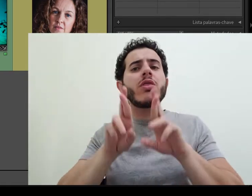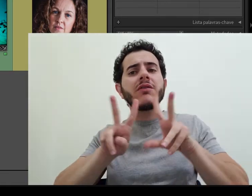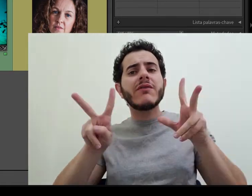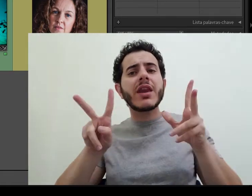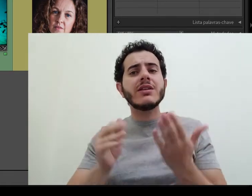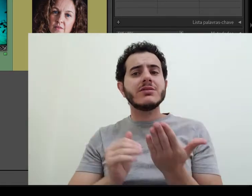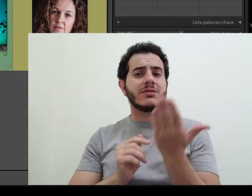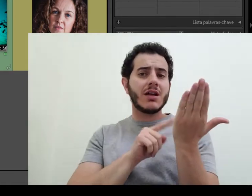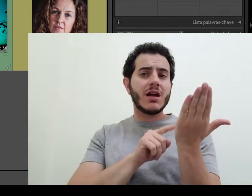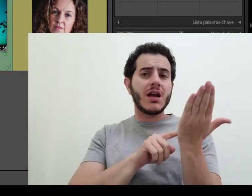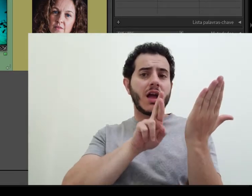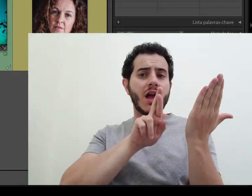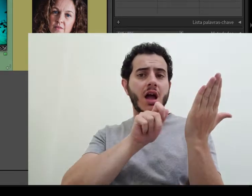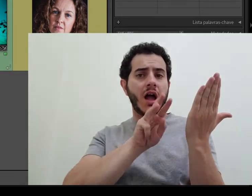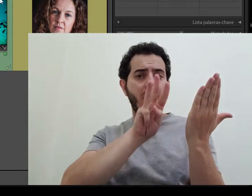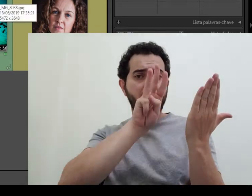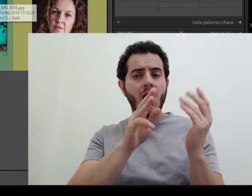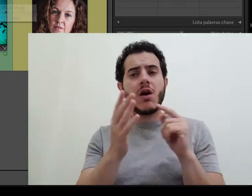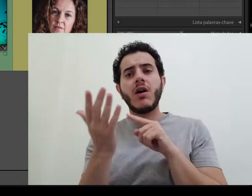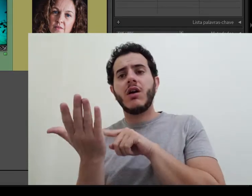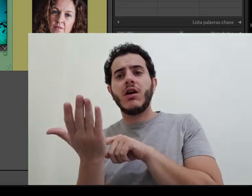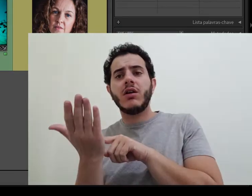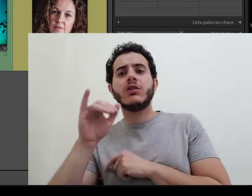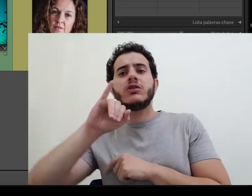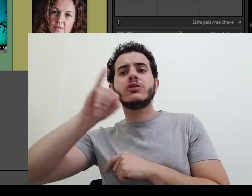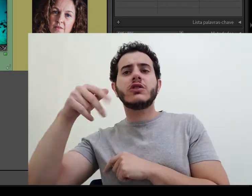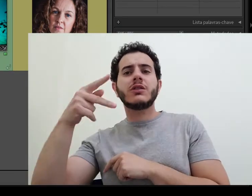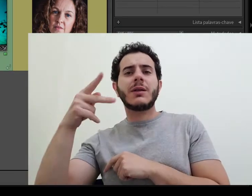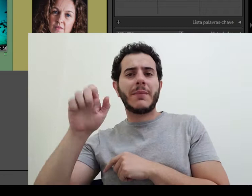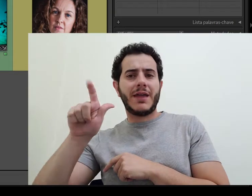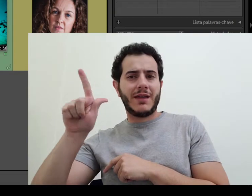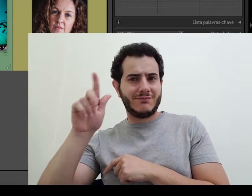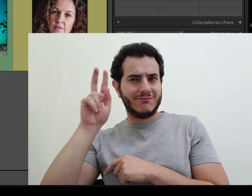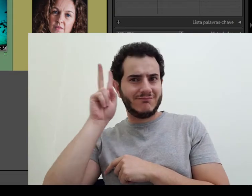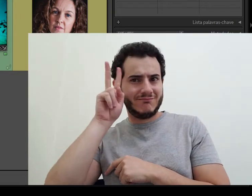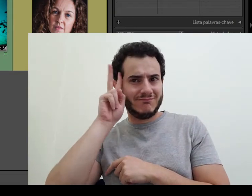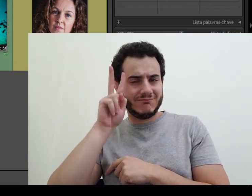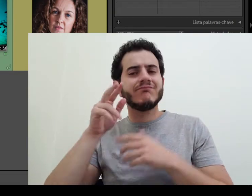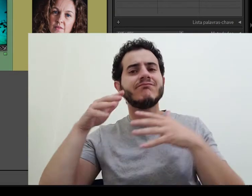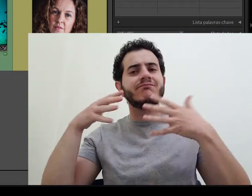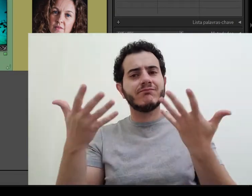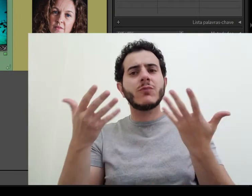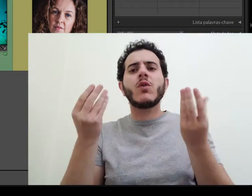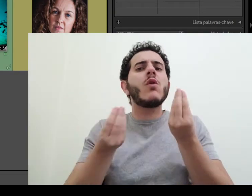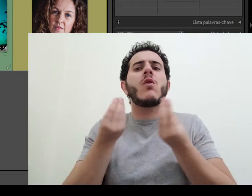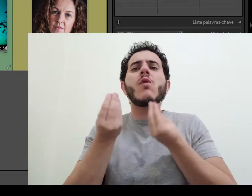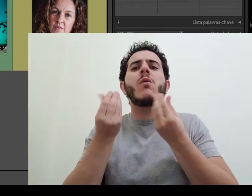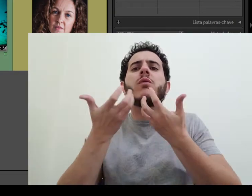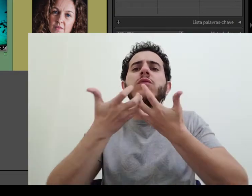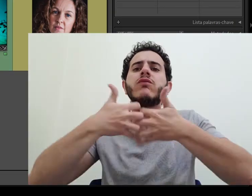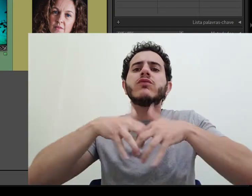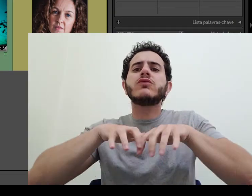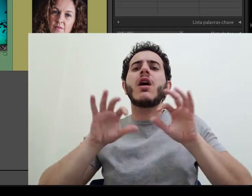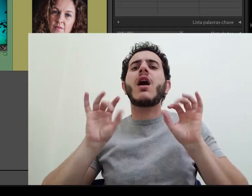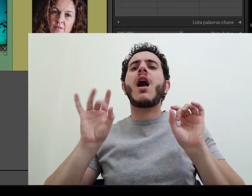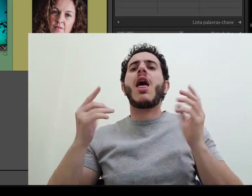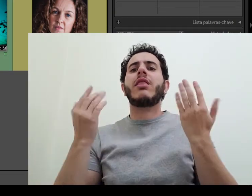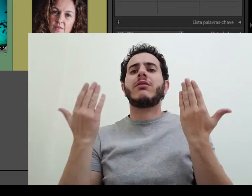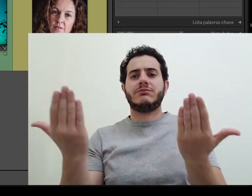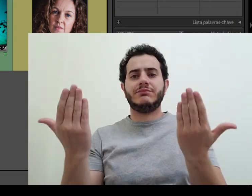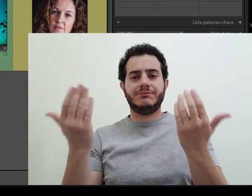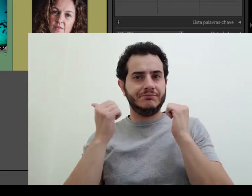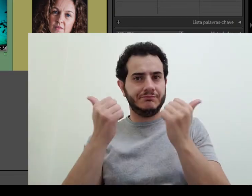os arquivos RAW e JPEG, como que o Lightroom interpreta cada arquivo e quais que são as funções que ele dá para cada arquivo, tá